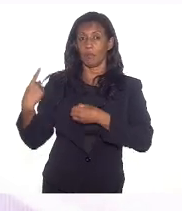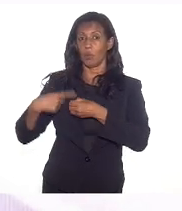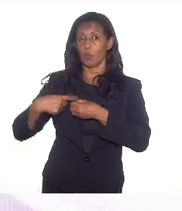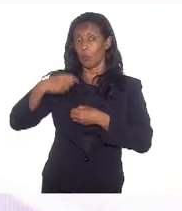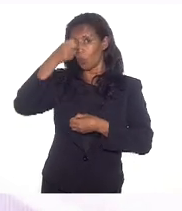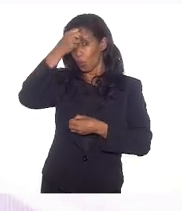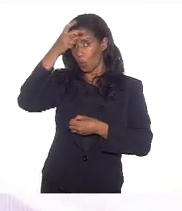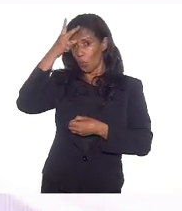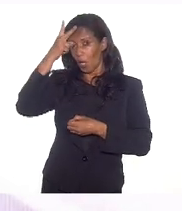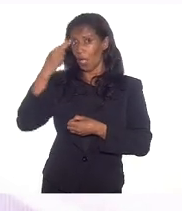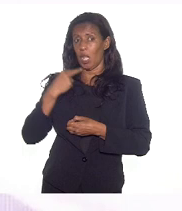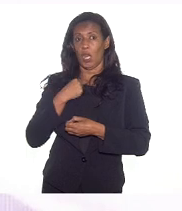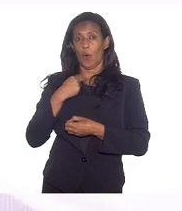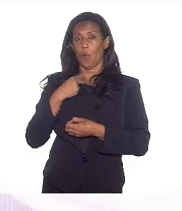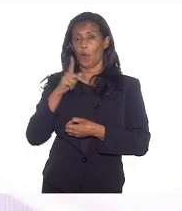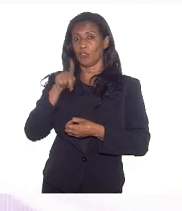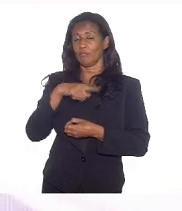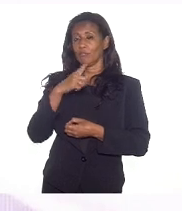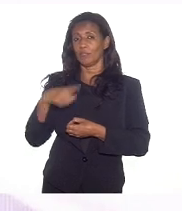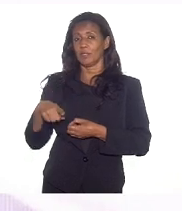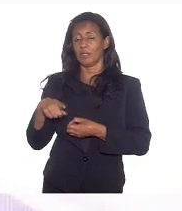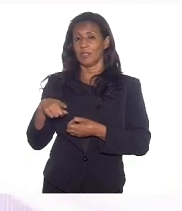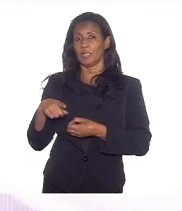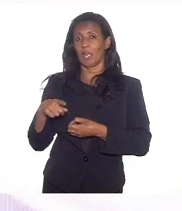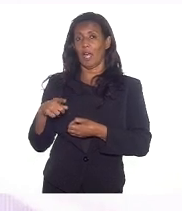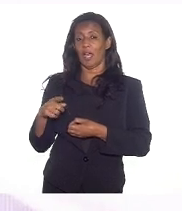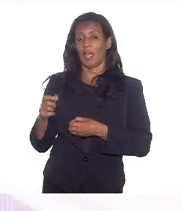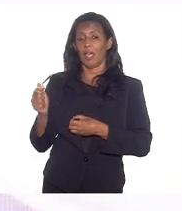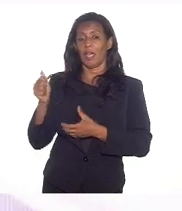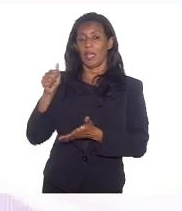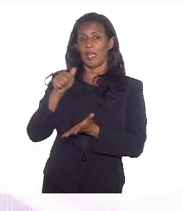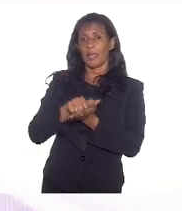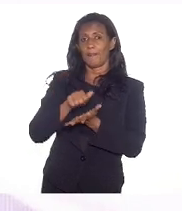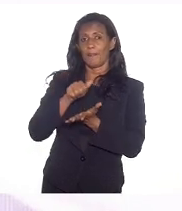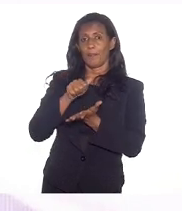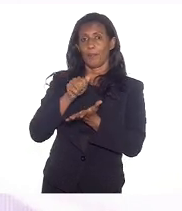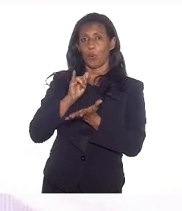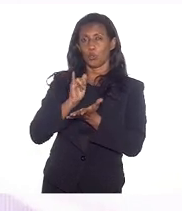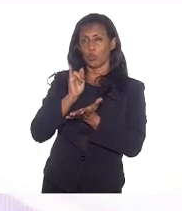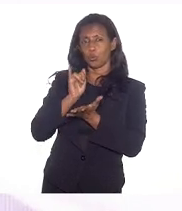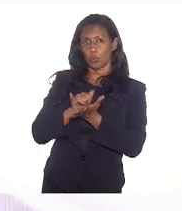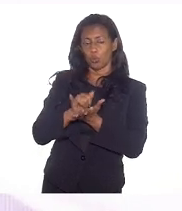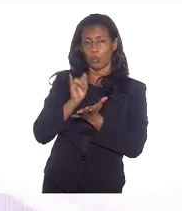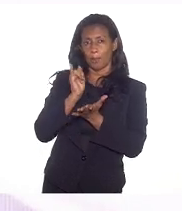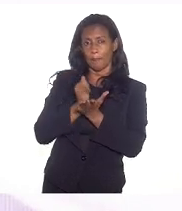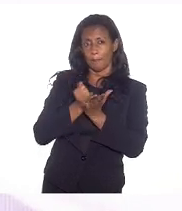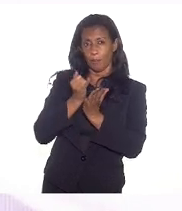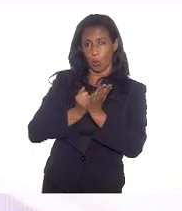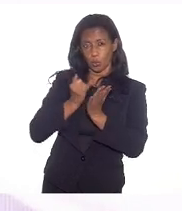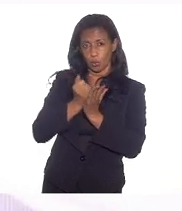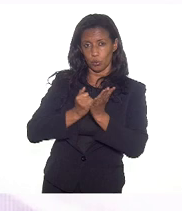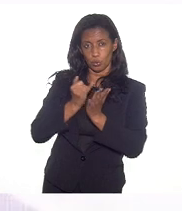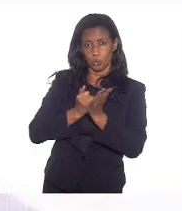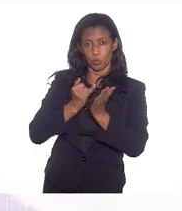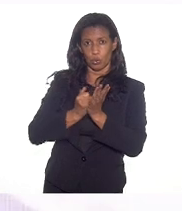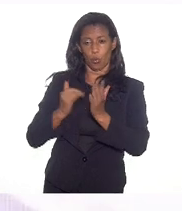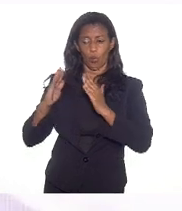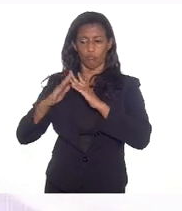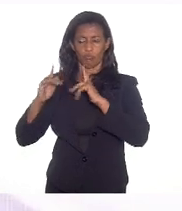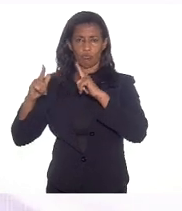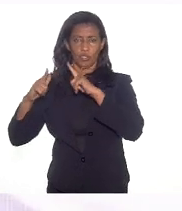instituir impostos sobre templos de qualquer culto religioso. Então, senhor presidente, mais uma vez,